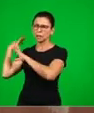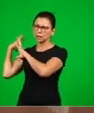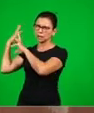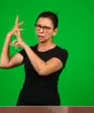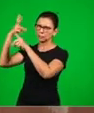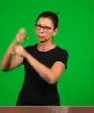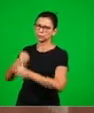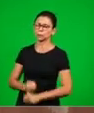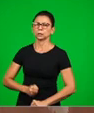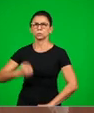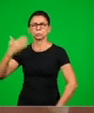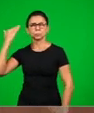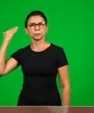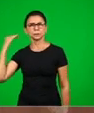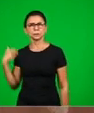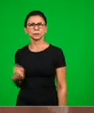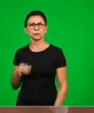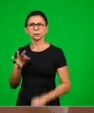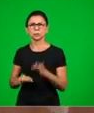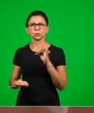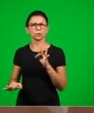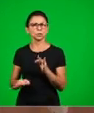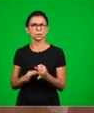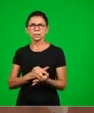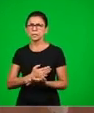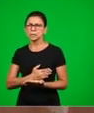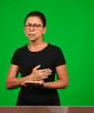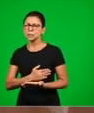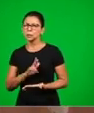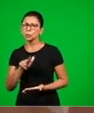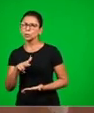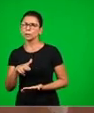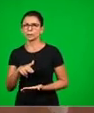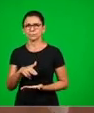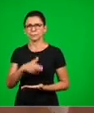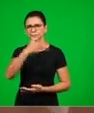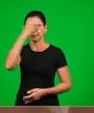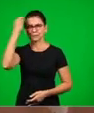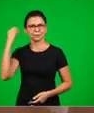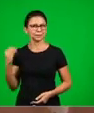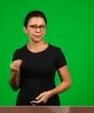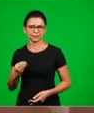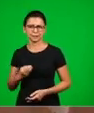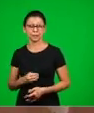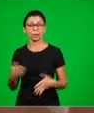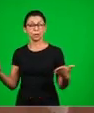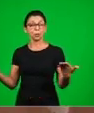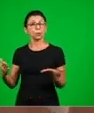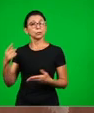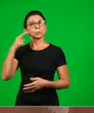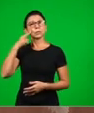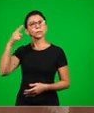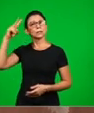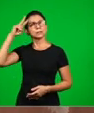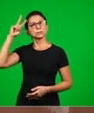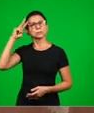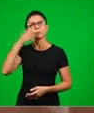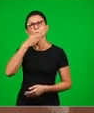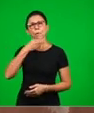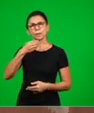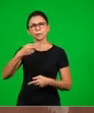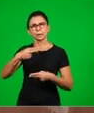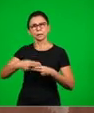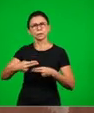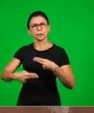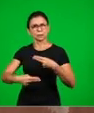sempre existiram desde o seu primeiro dia, não podem ser esquecidos. E quando nós vemos hoje a história de Neemias, nós vemos